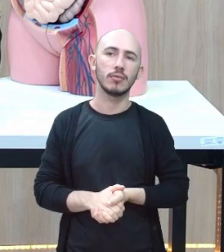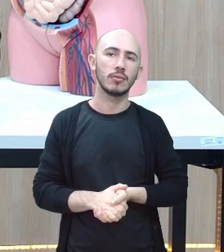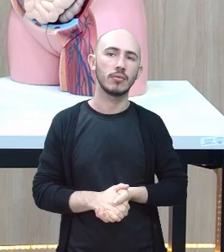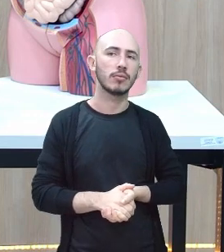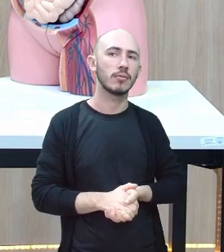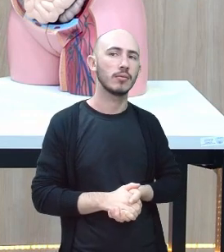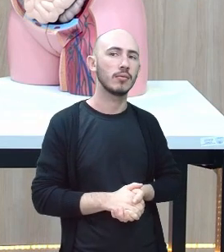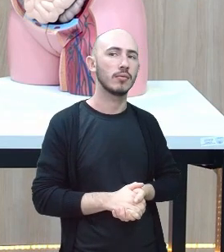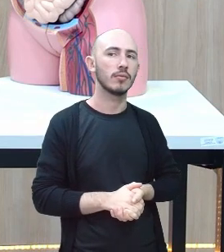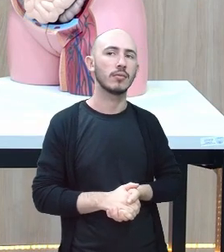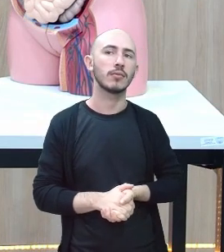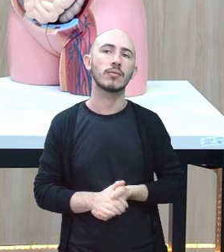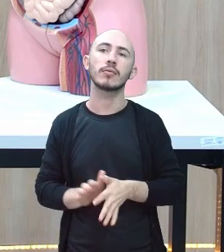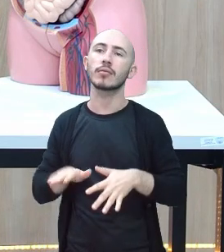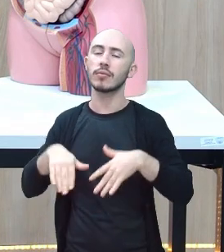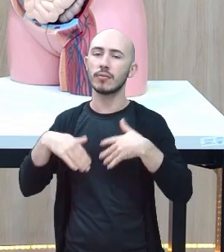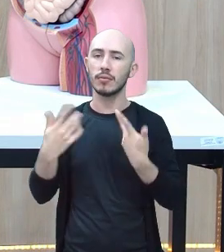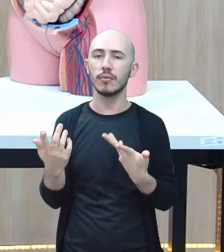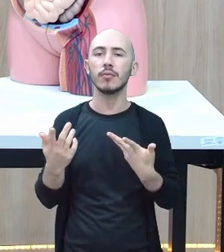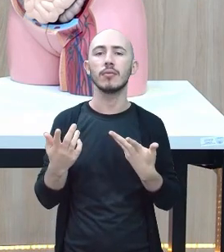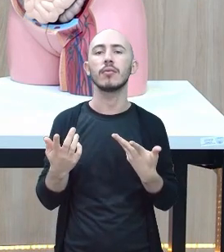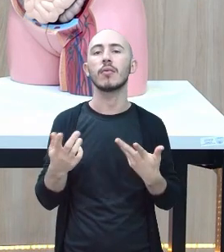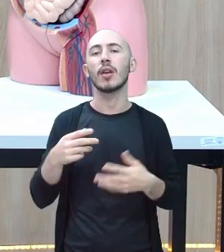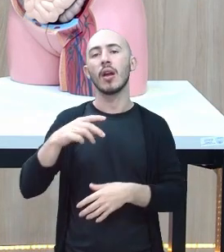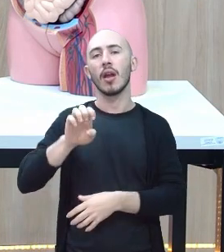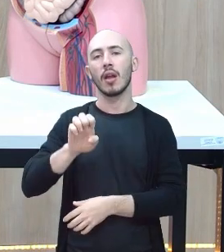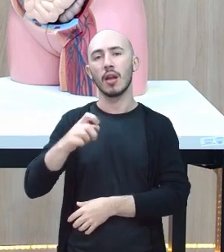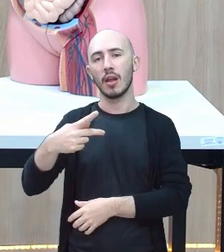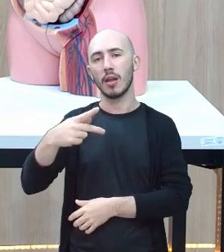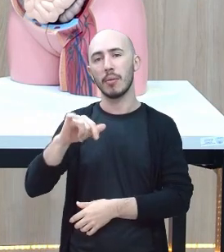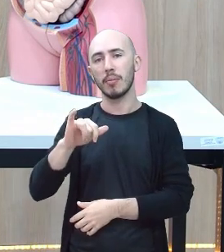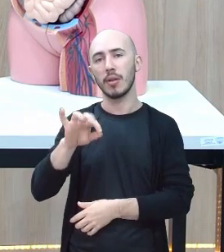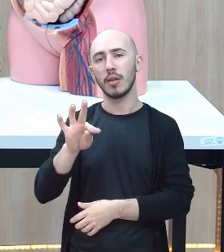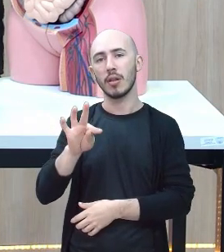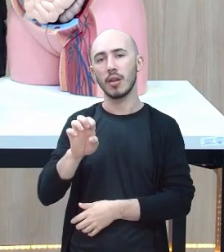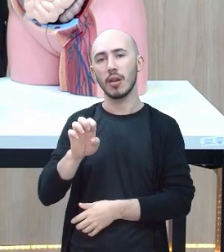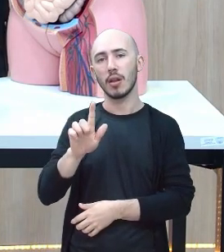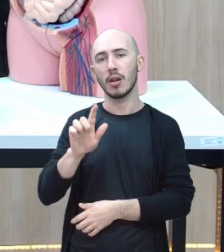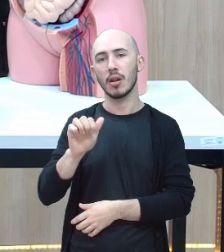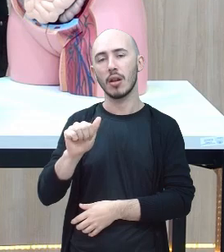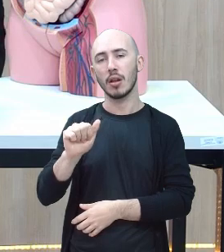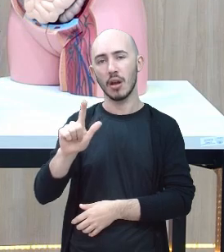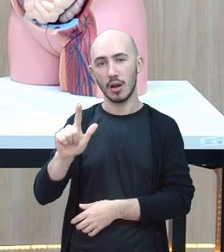E aqui, o tecido epitelial, ele pode ser classificado em dois